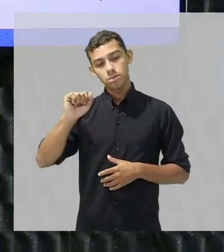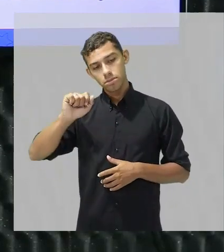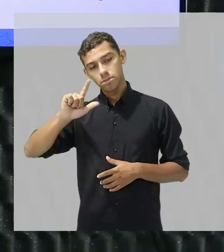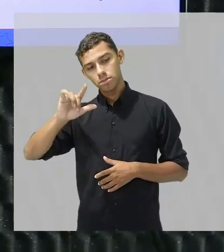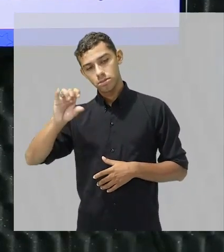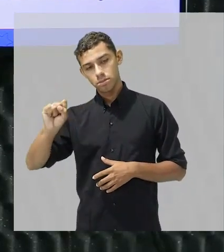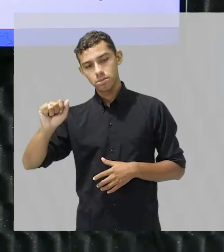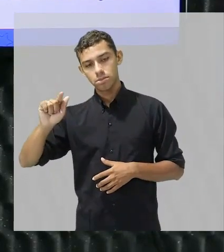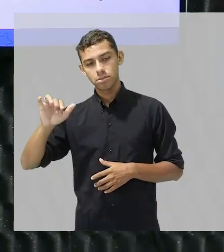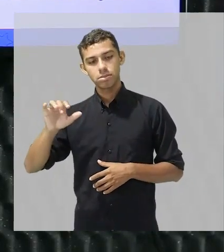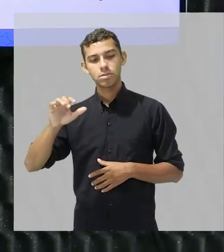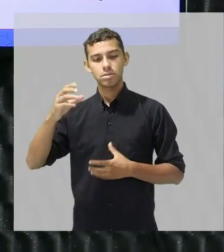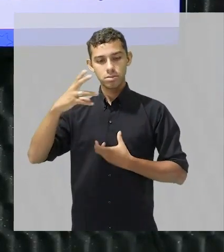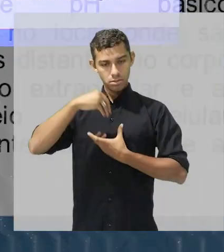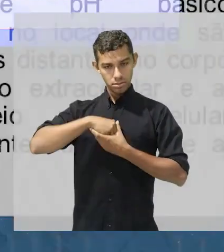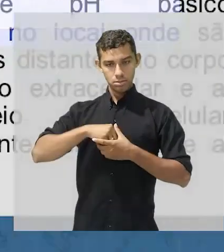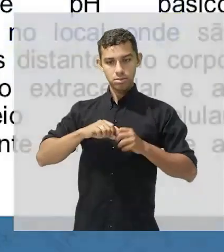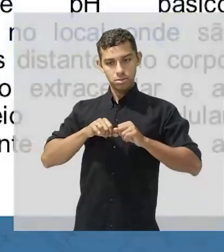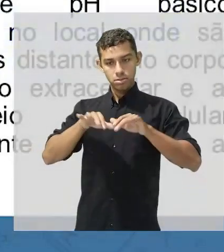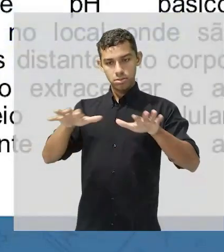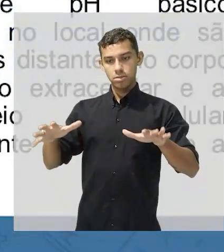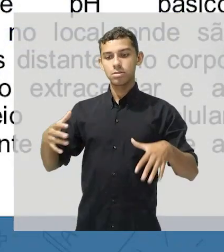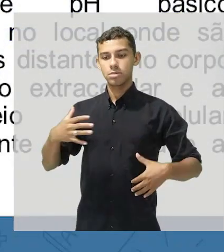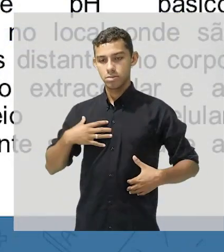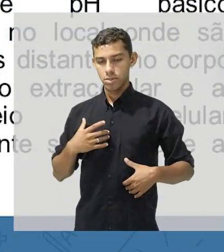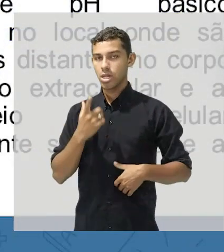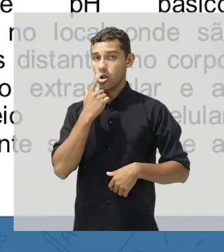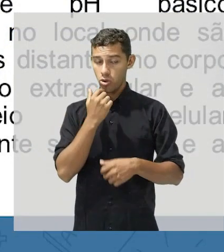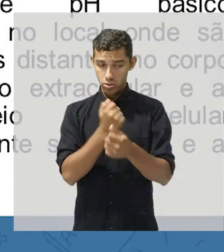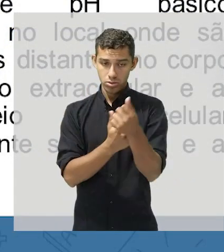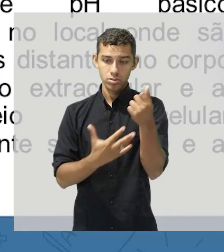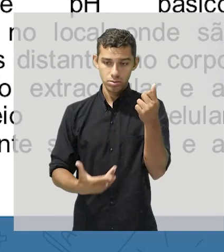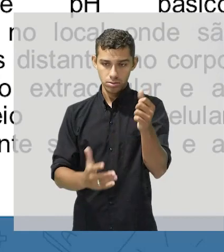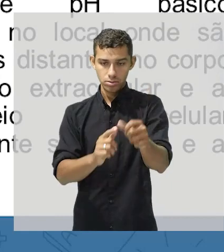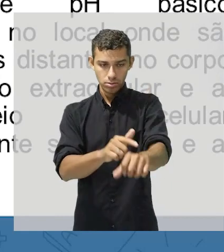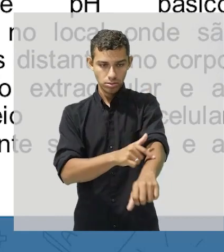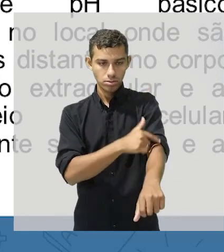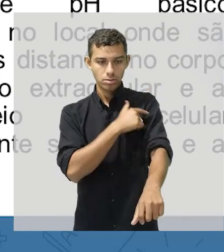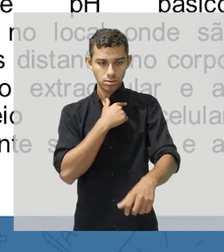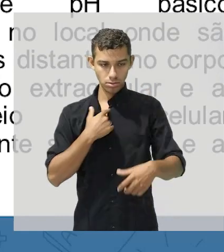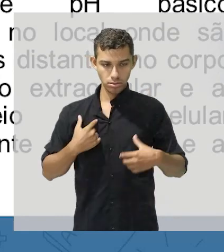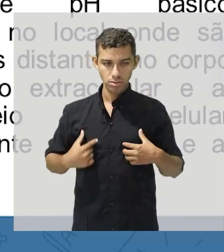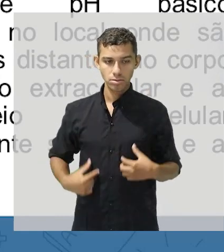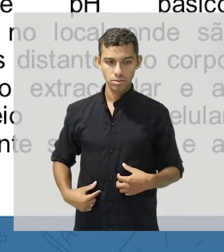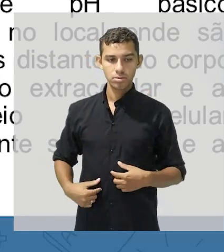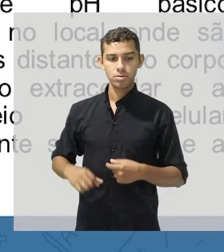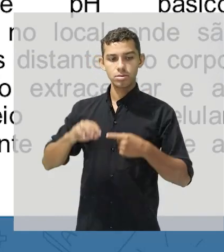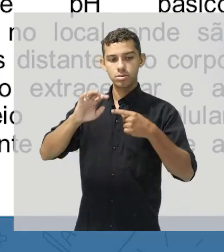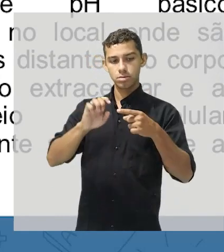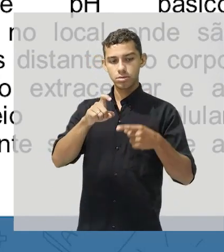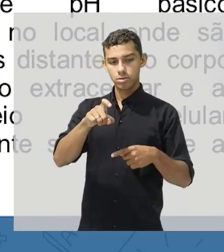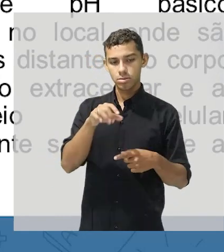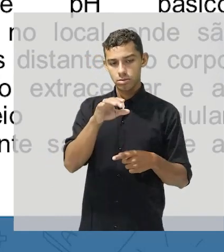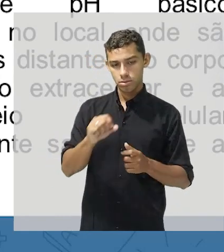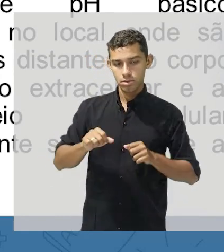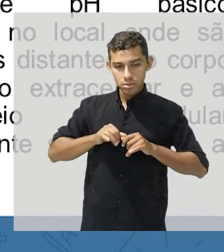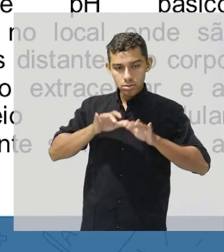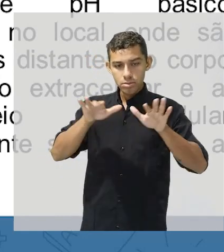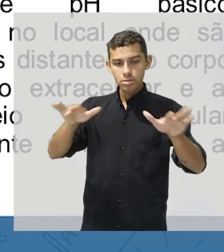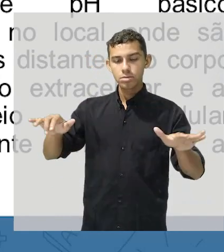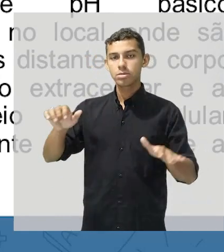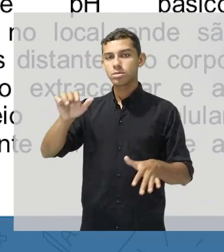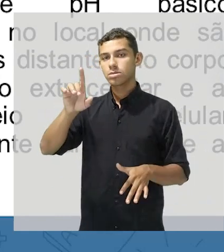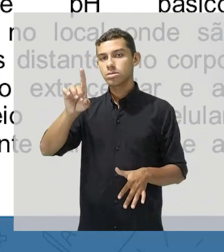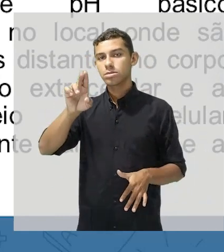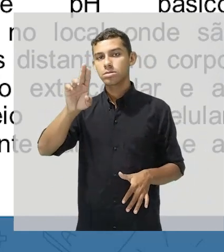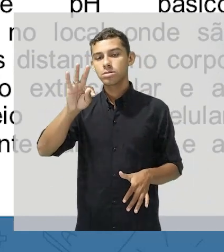glândulas endócrinas liberam substâncias na corrente sanguínea, como eu já falei para vocês, e as glândulas exócrinas liberam